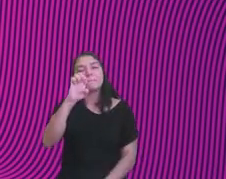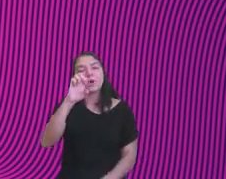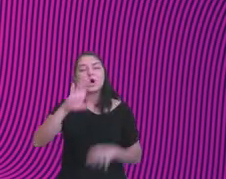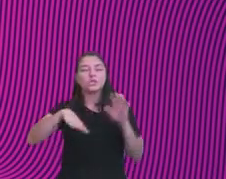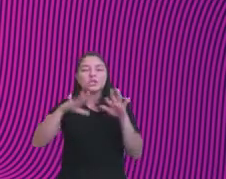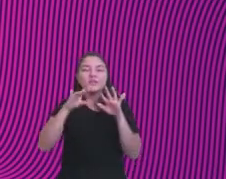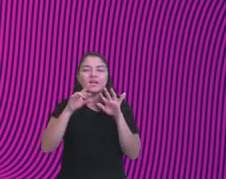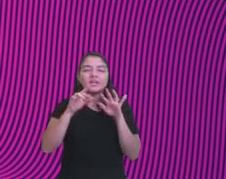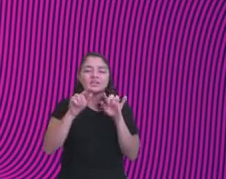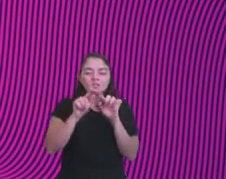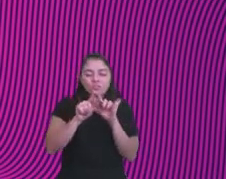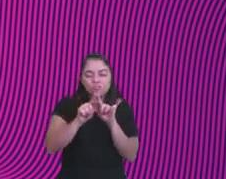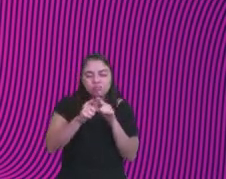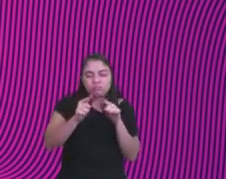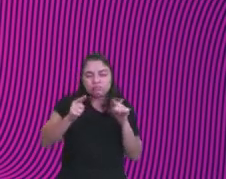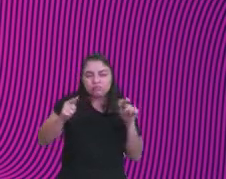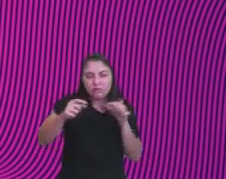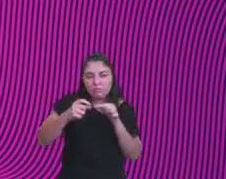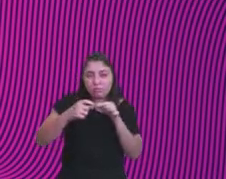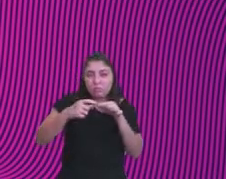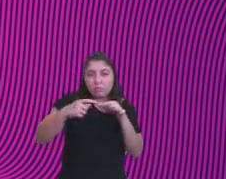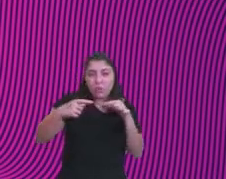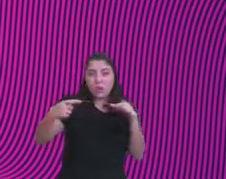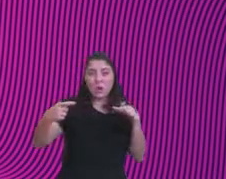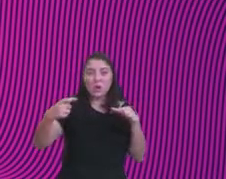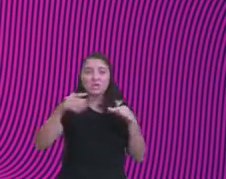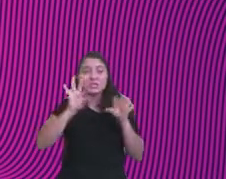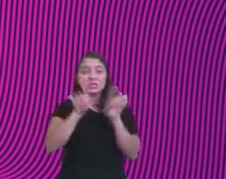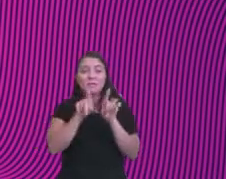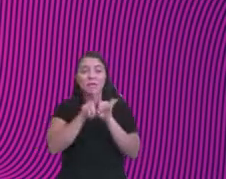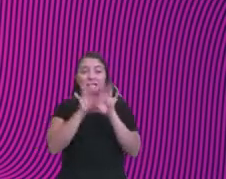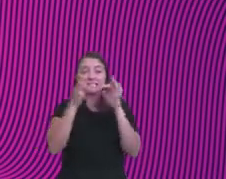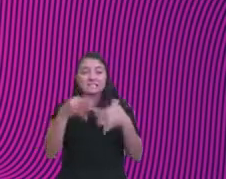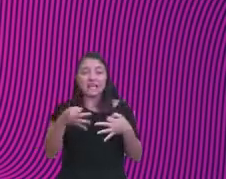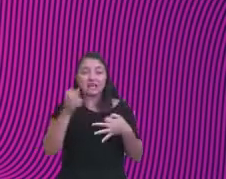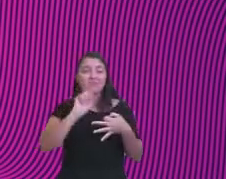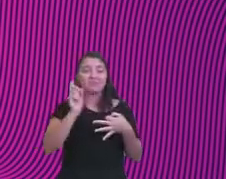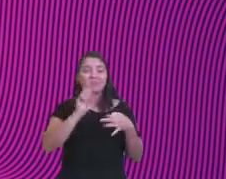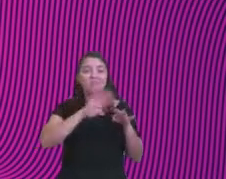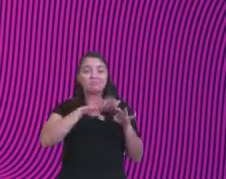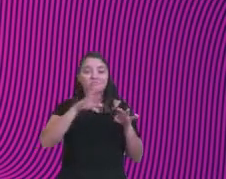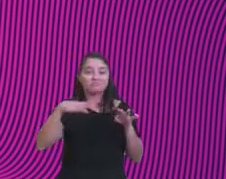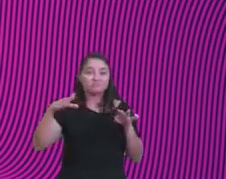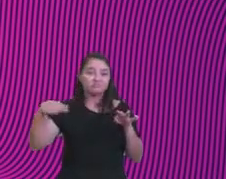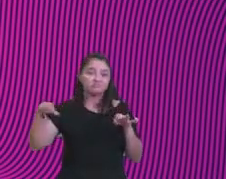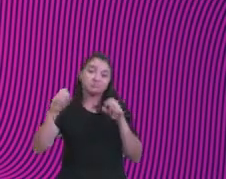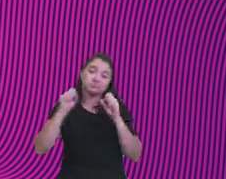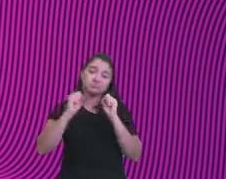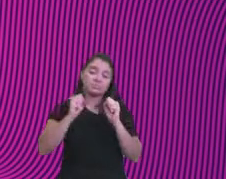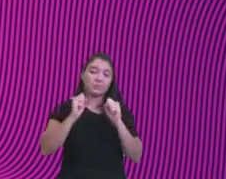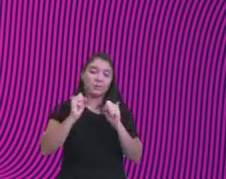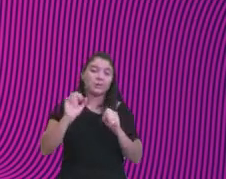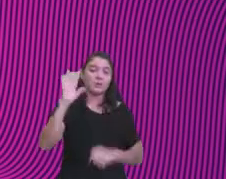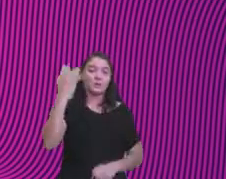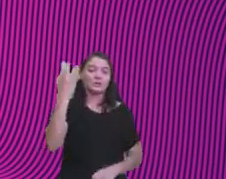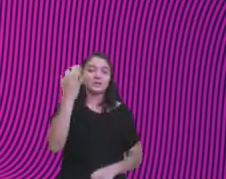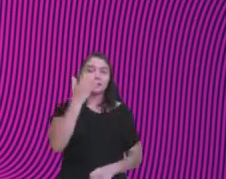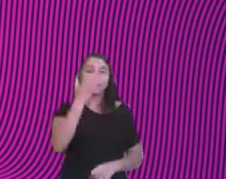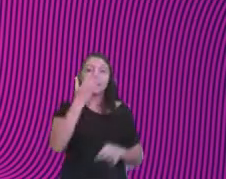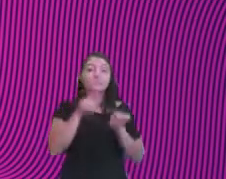a suspeita de ter tumor ali, até o surgimento de focos, de restrição à difusão e de área já com sinal